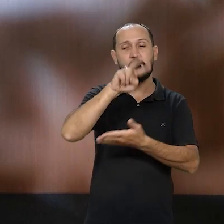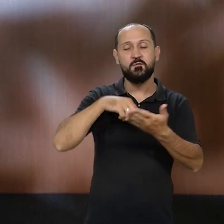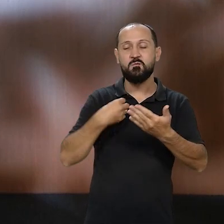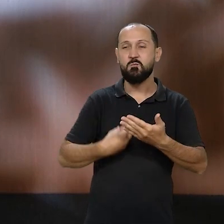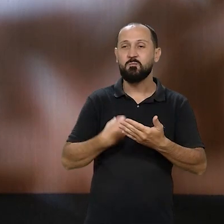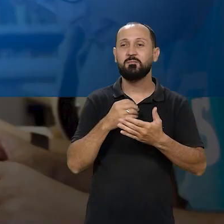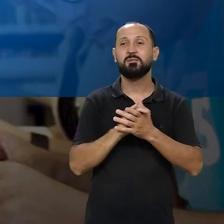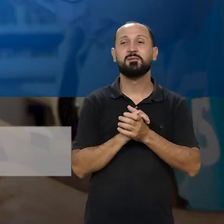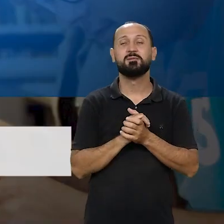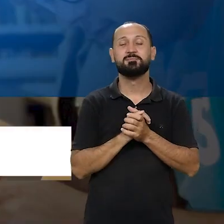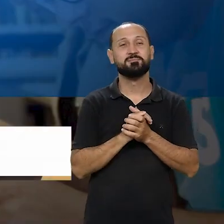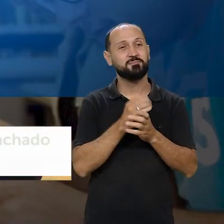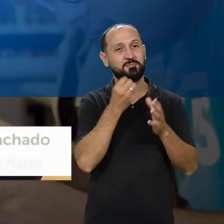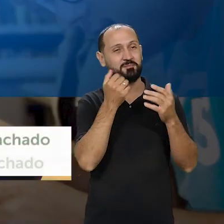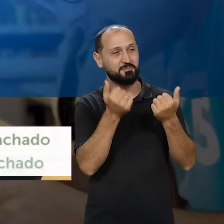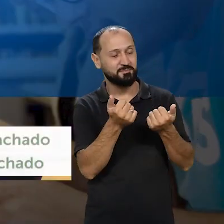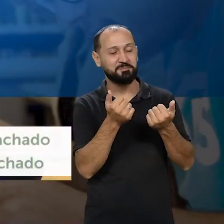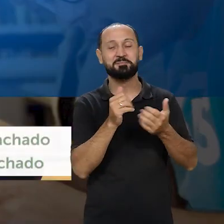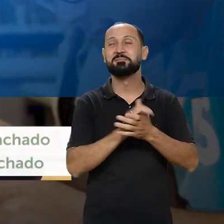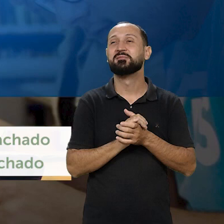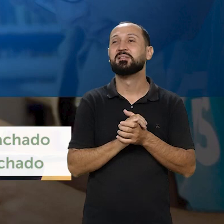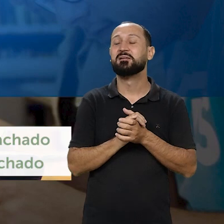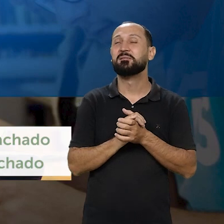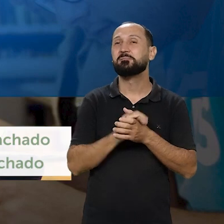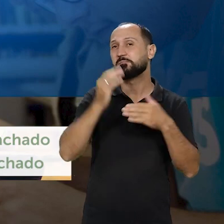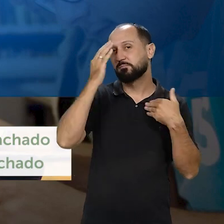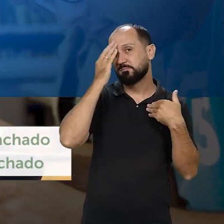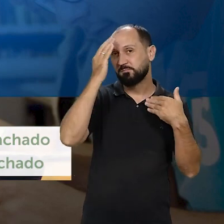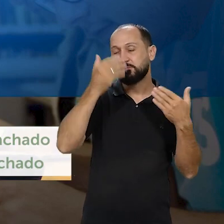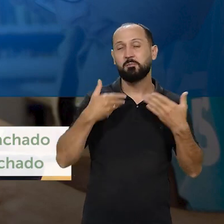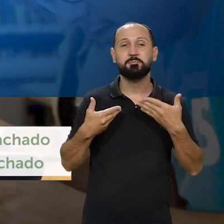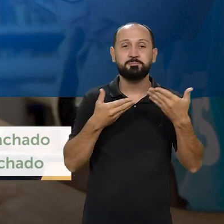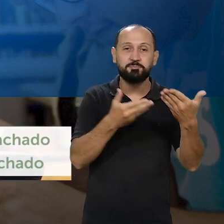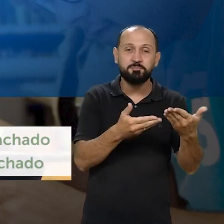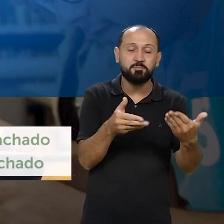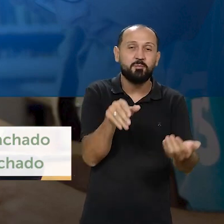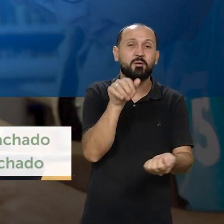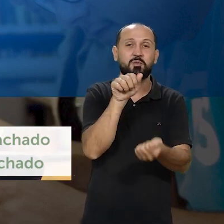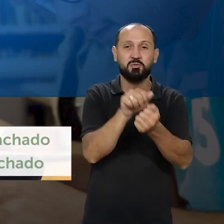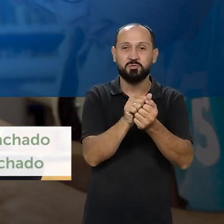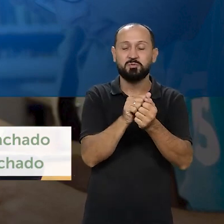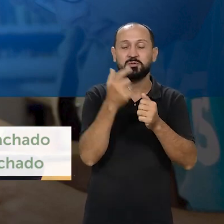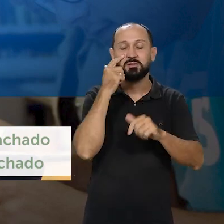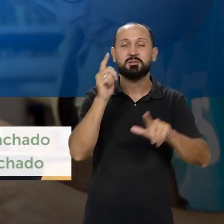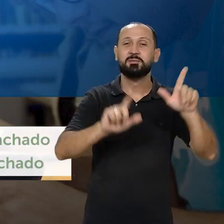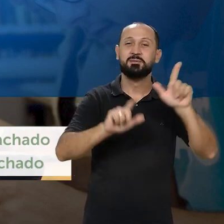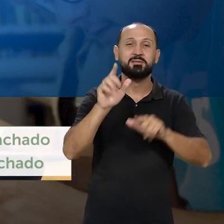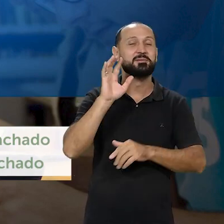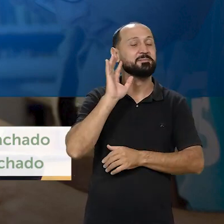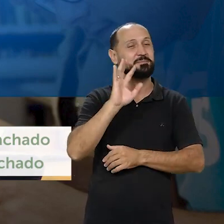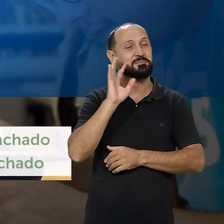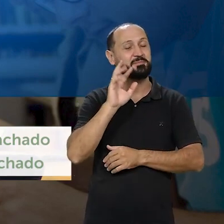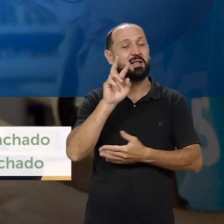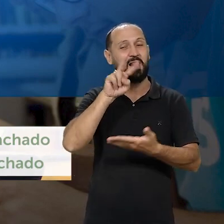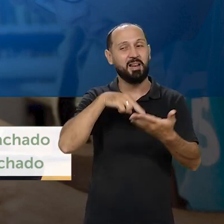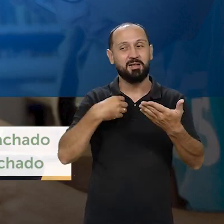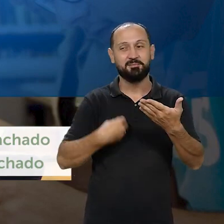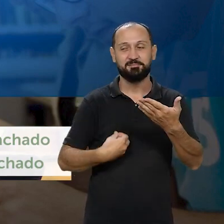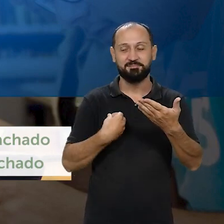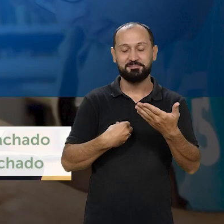Viver. Tudo bem, João? Agradeço o convite para estar aqui com você nesse programa tão legal, Ler e